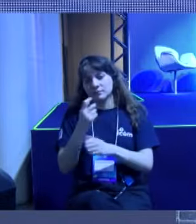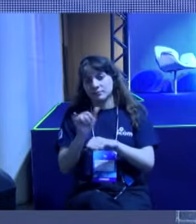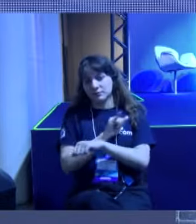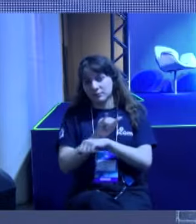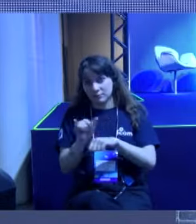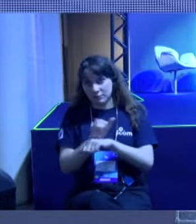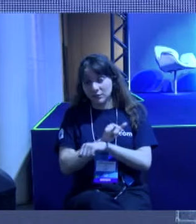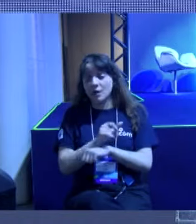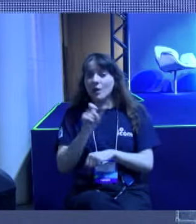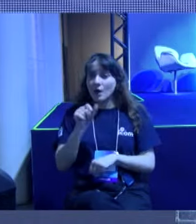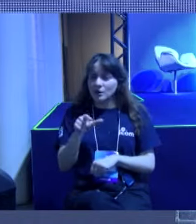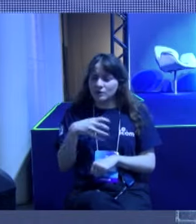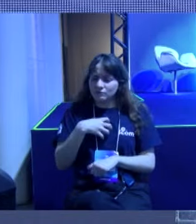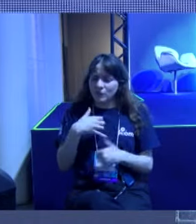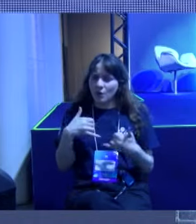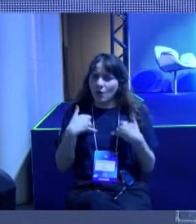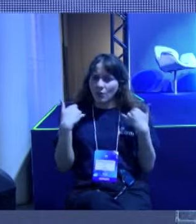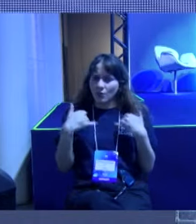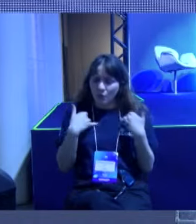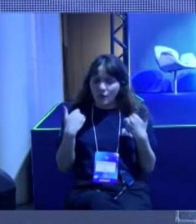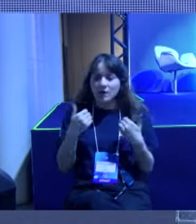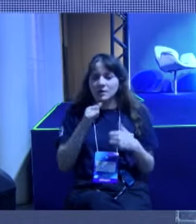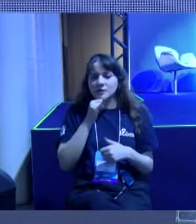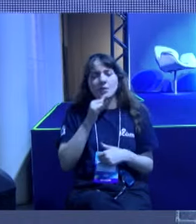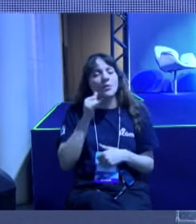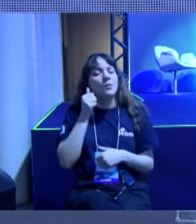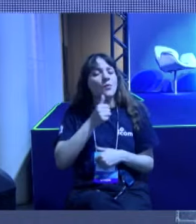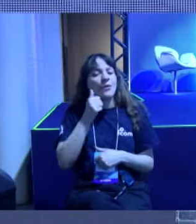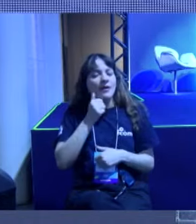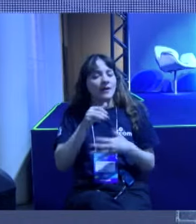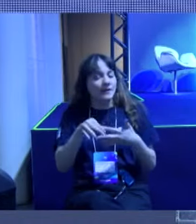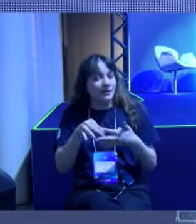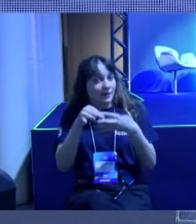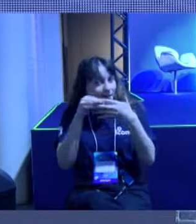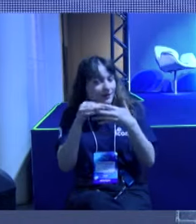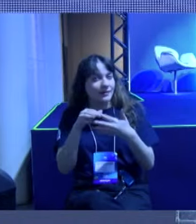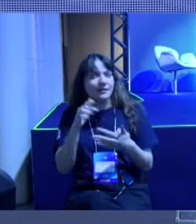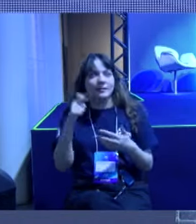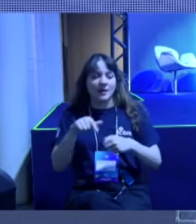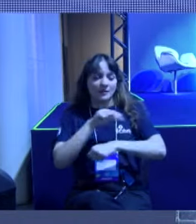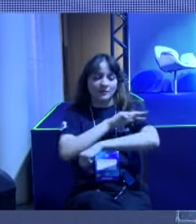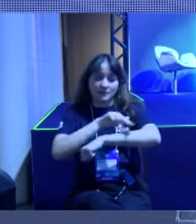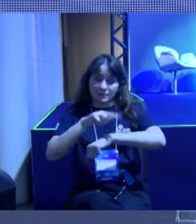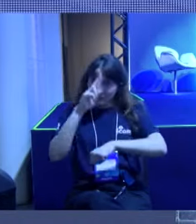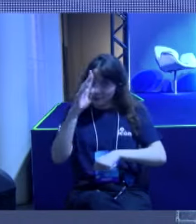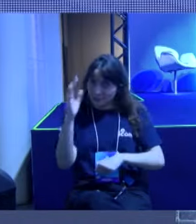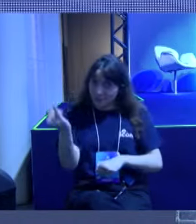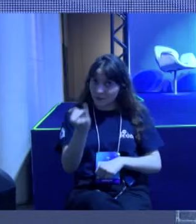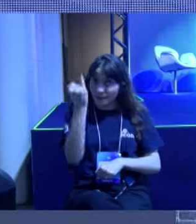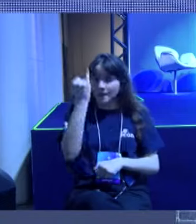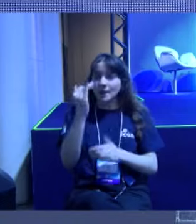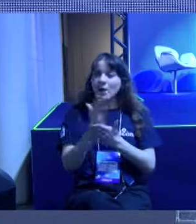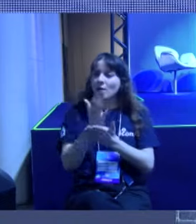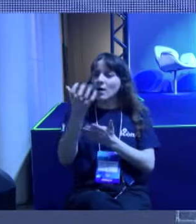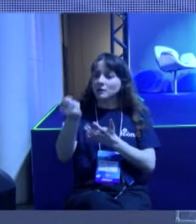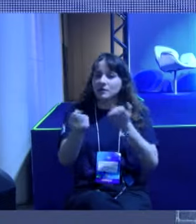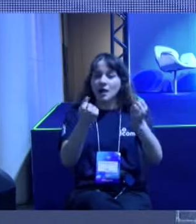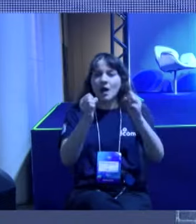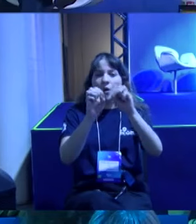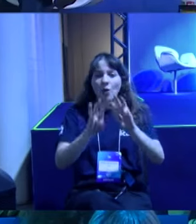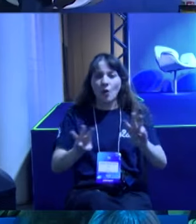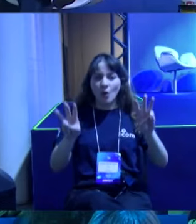das duas, a gente tem muito orgulho de programas como Mulheres na Liderança, Raça é Prioridade. São vários acordos com a ONU,